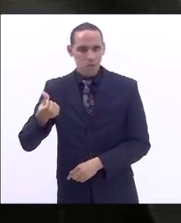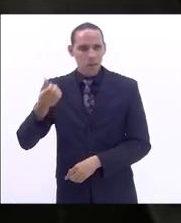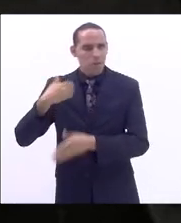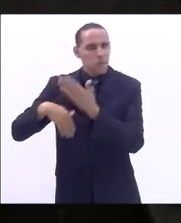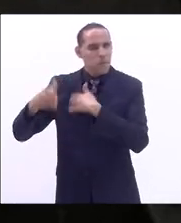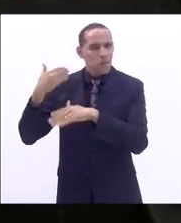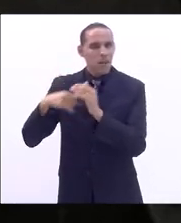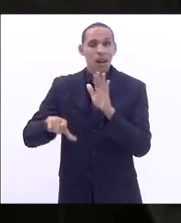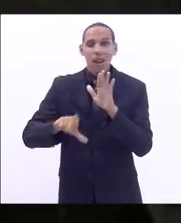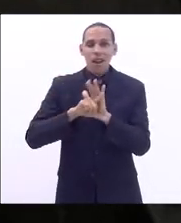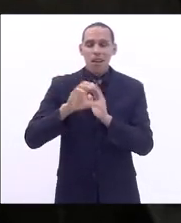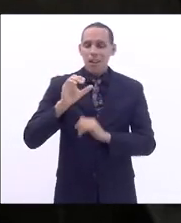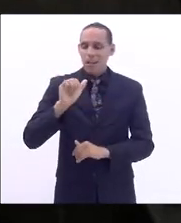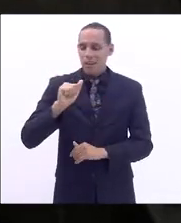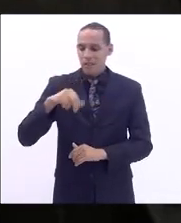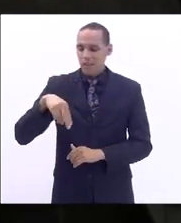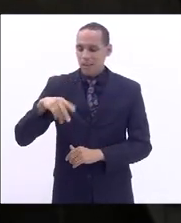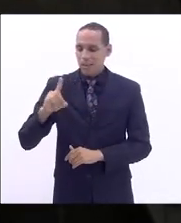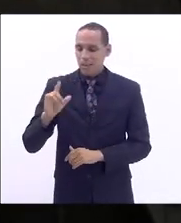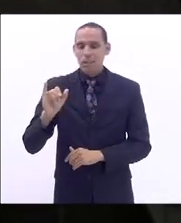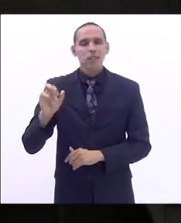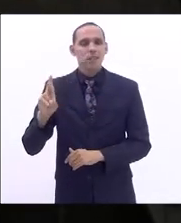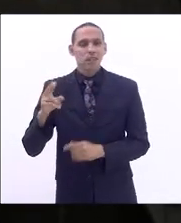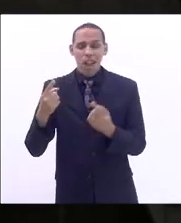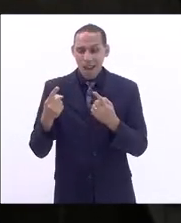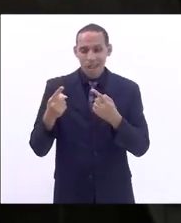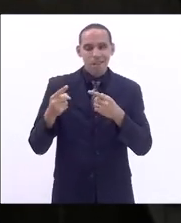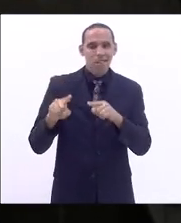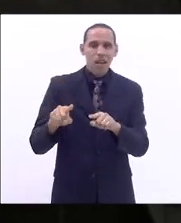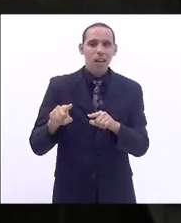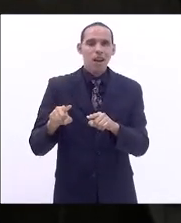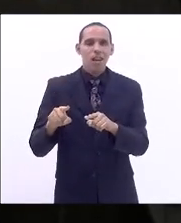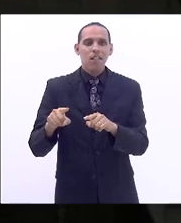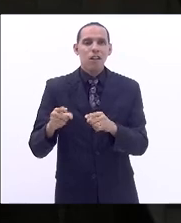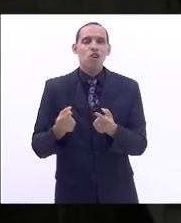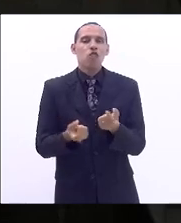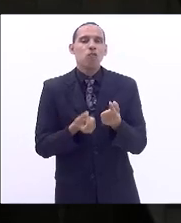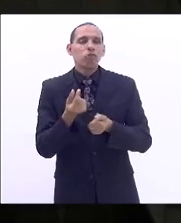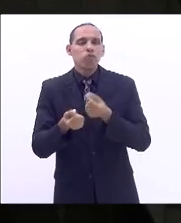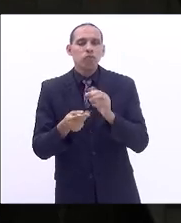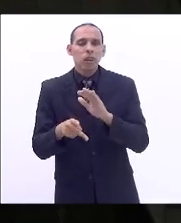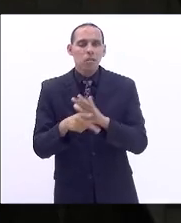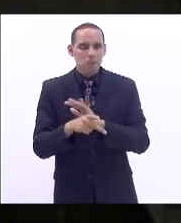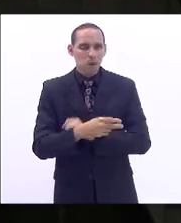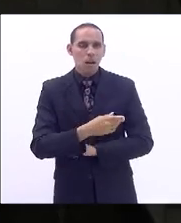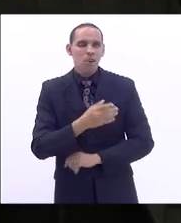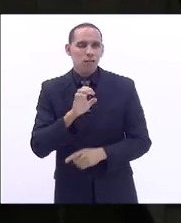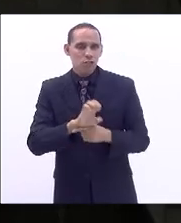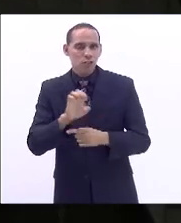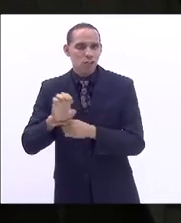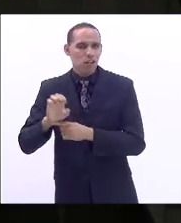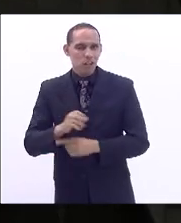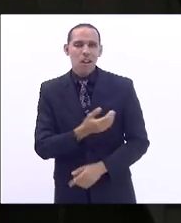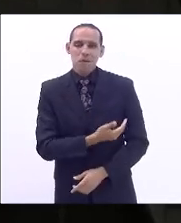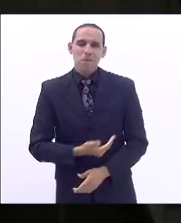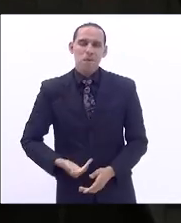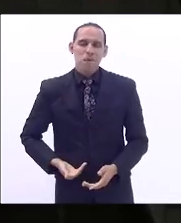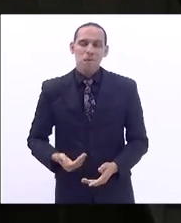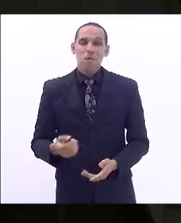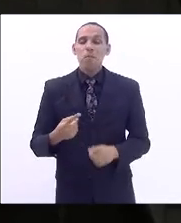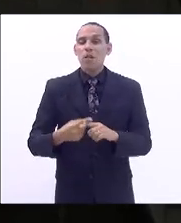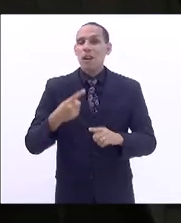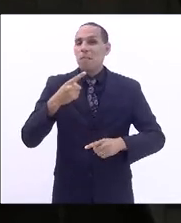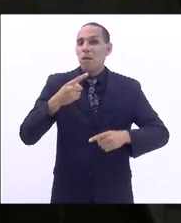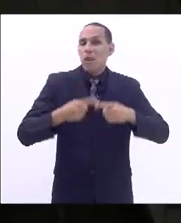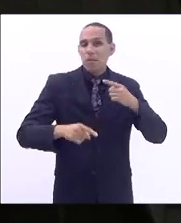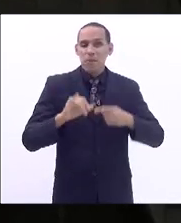lei kandir interferiu diretamente sobre as Finanças Públicas dos Estados tendo em vista que proibiu a